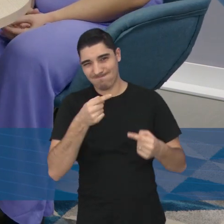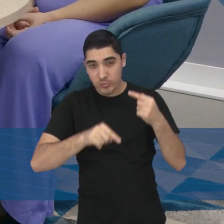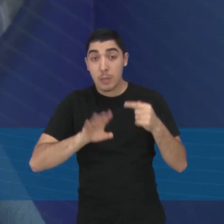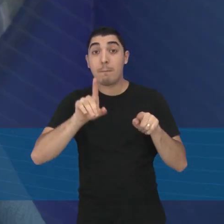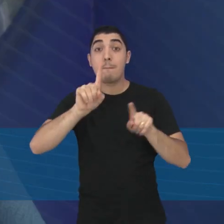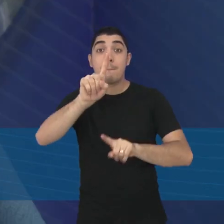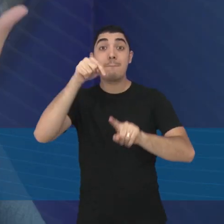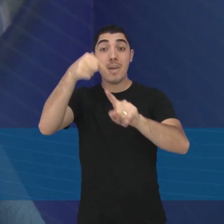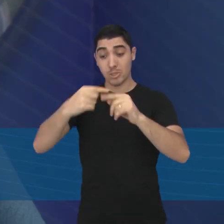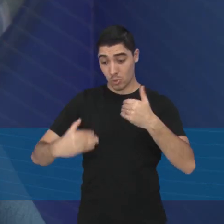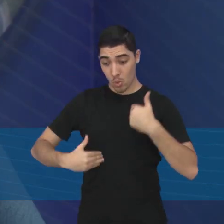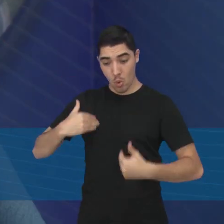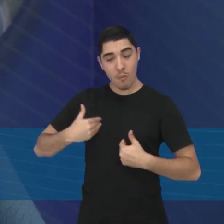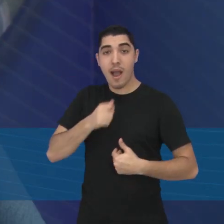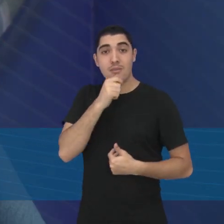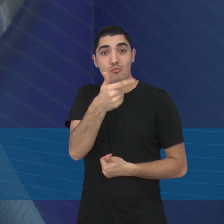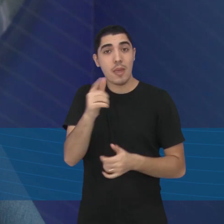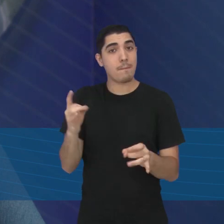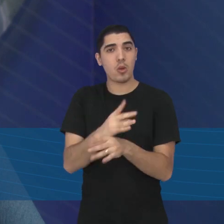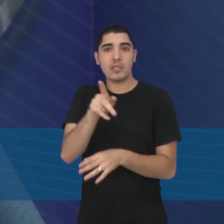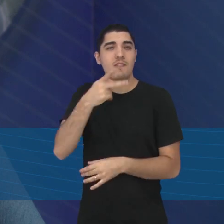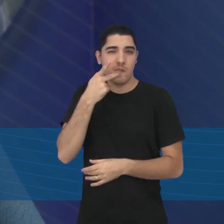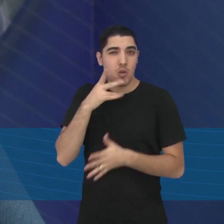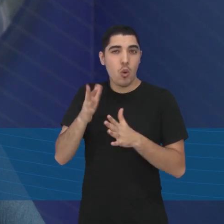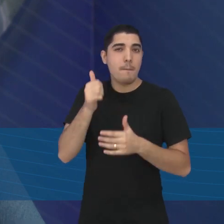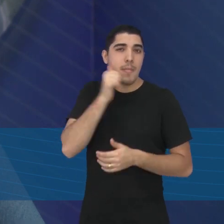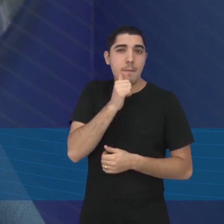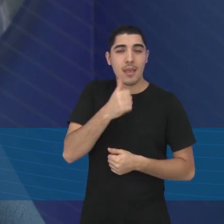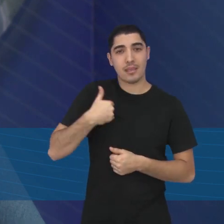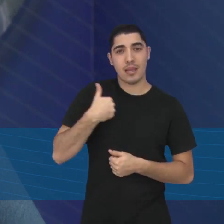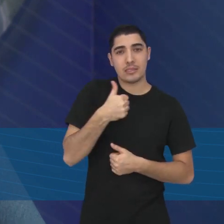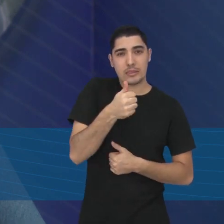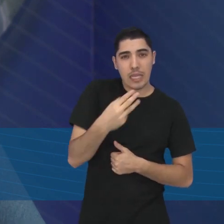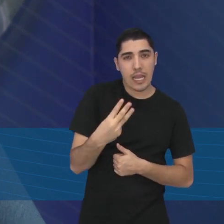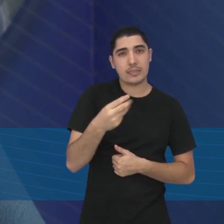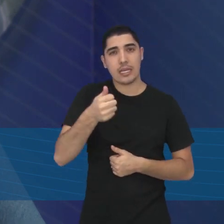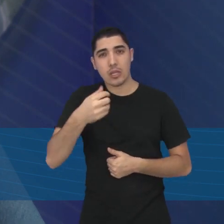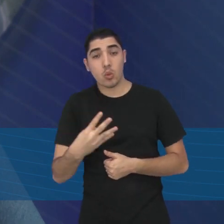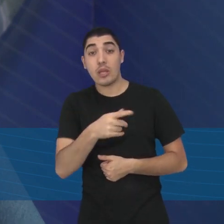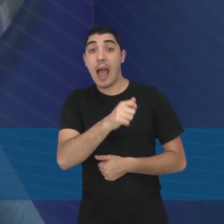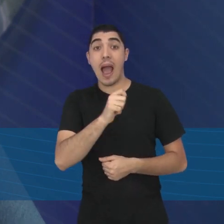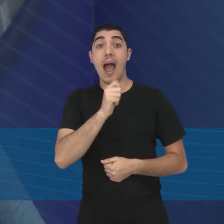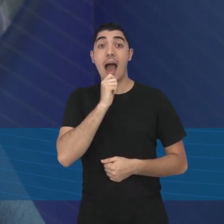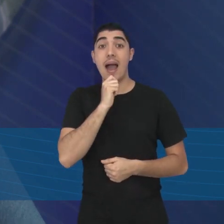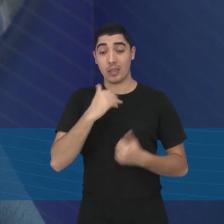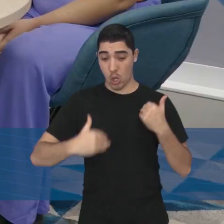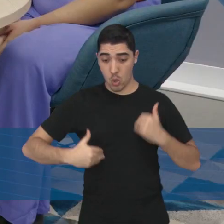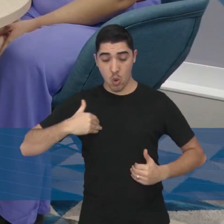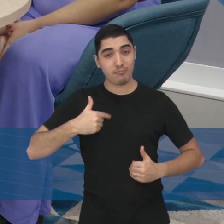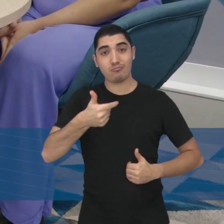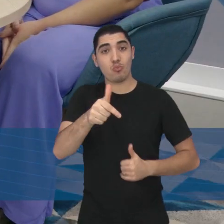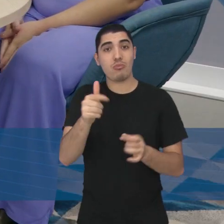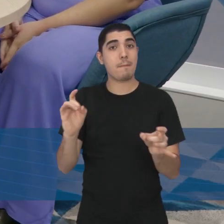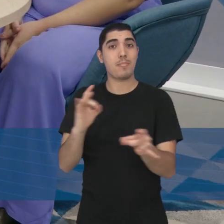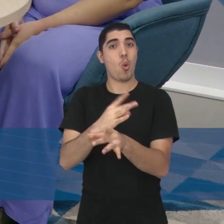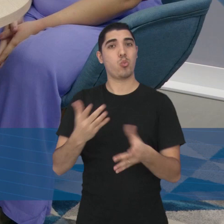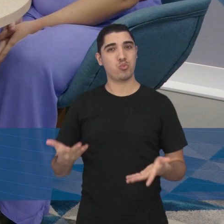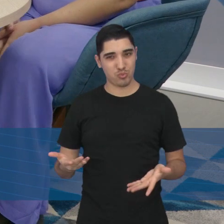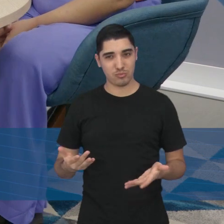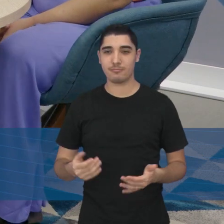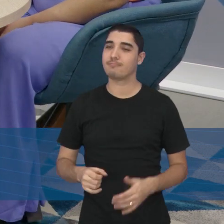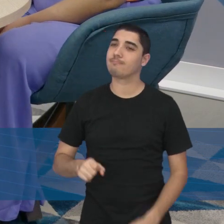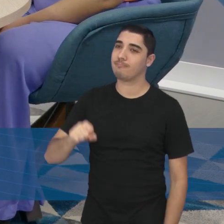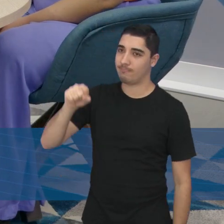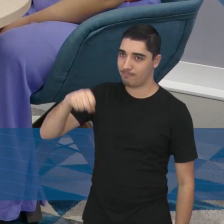né? Você vê meninas de, como falou aqui, 13, 14 anos, né, ainda não está preparado para isso, para gerar uma outra vida.